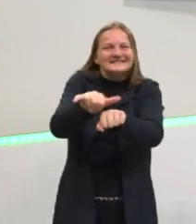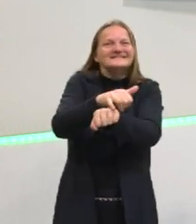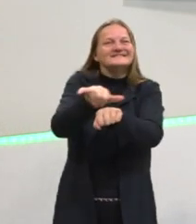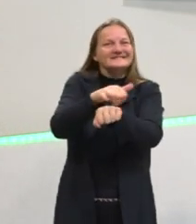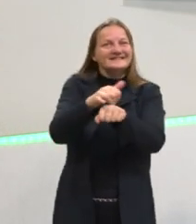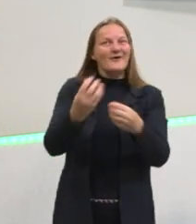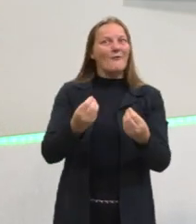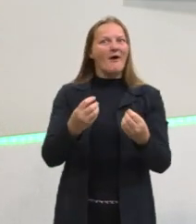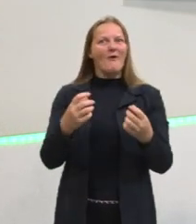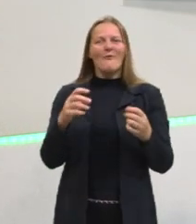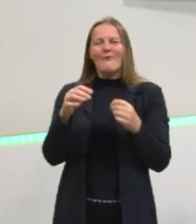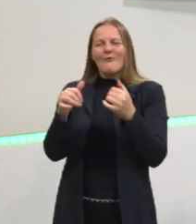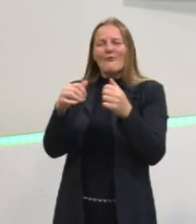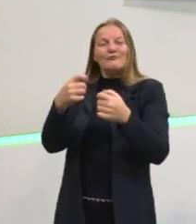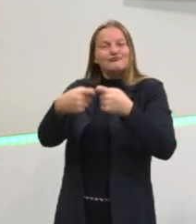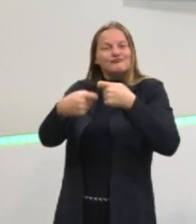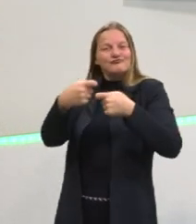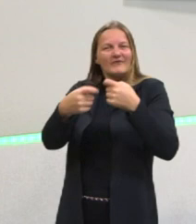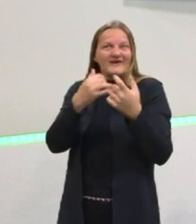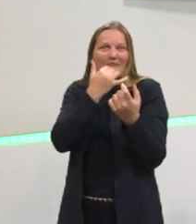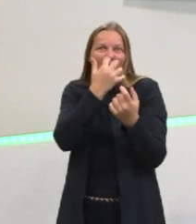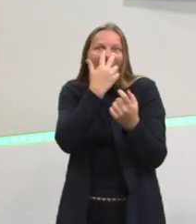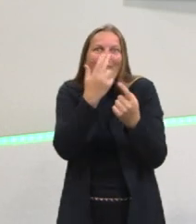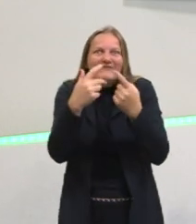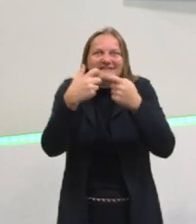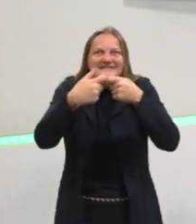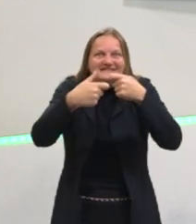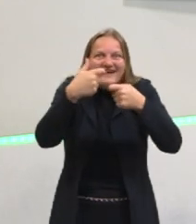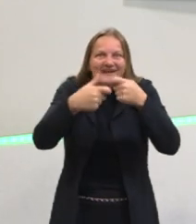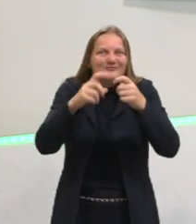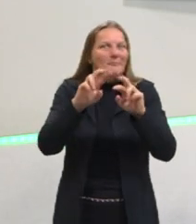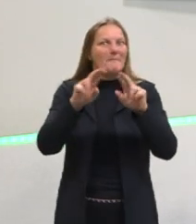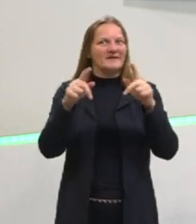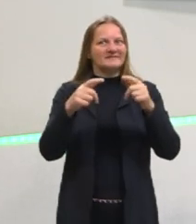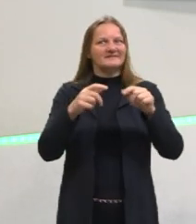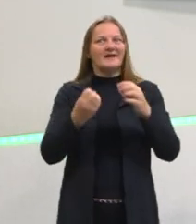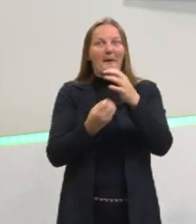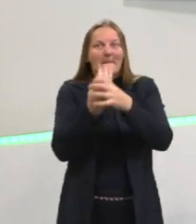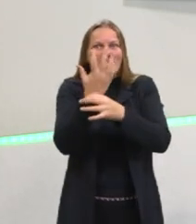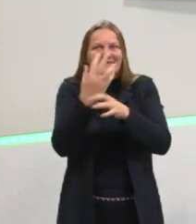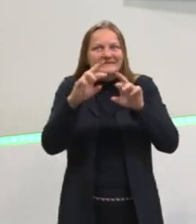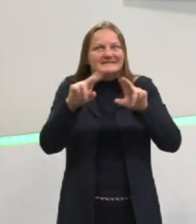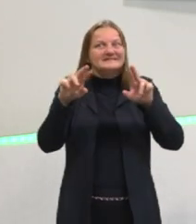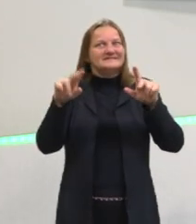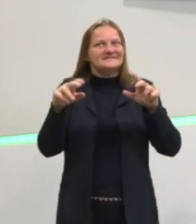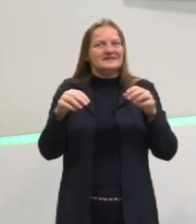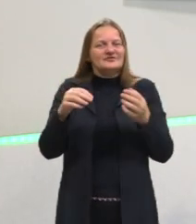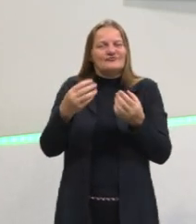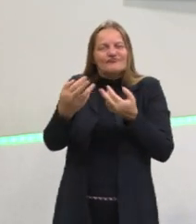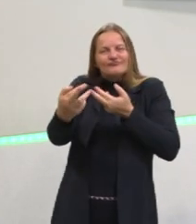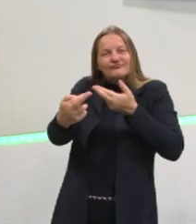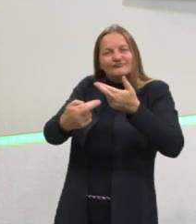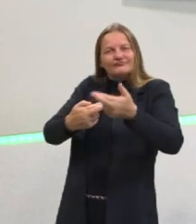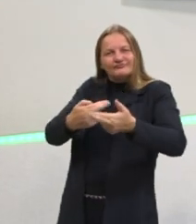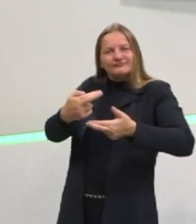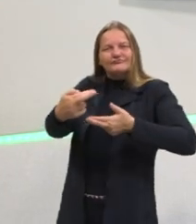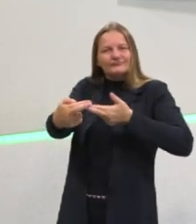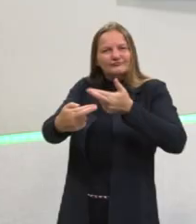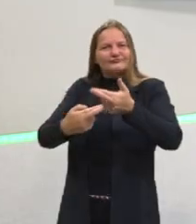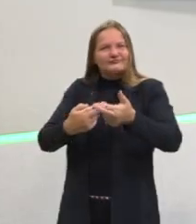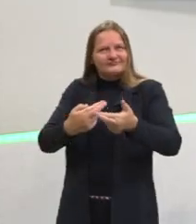de seus parceiros sexuais tá incrível né só para dar uma introdução aí que a gente vai